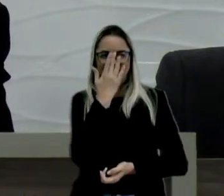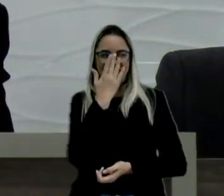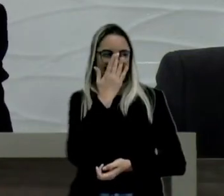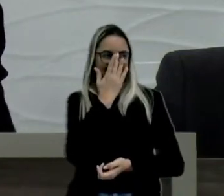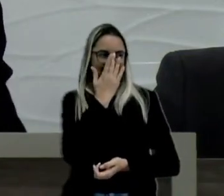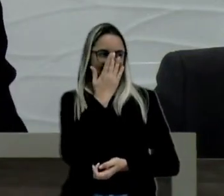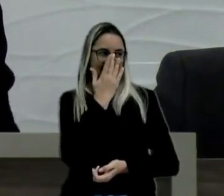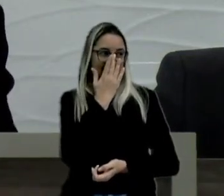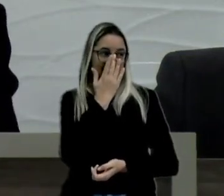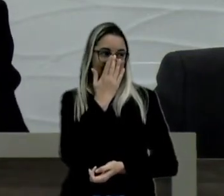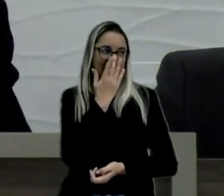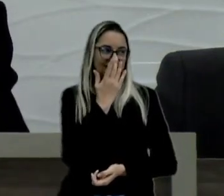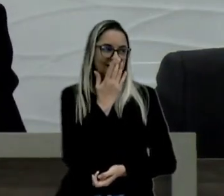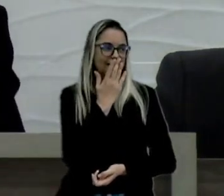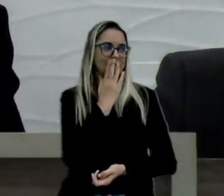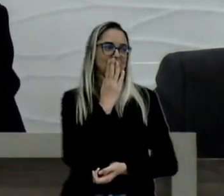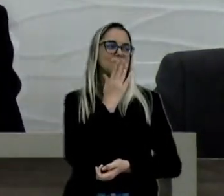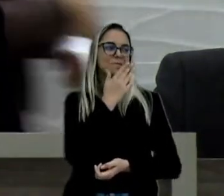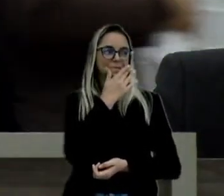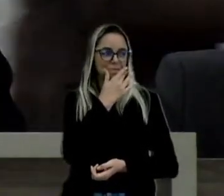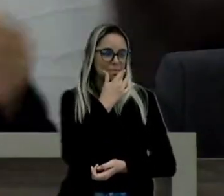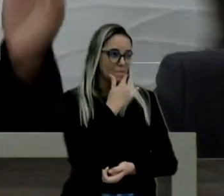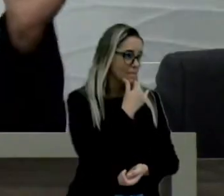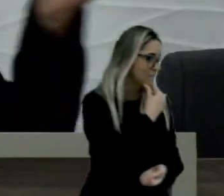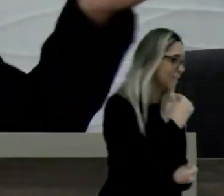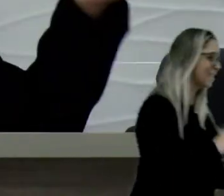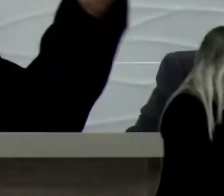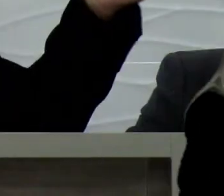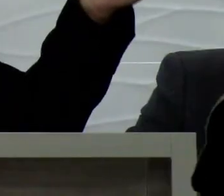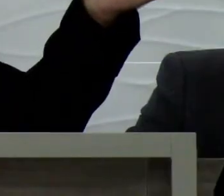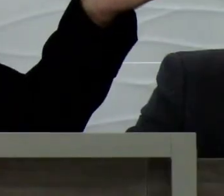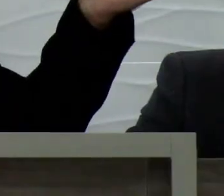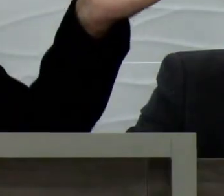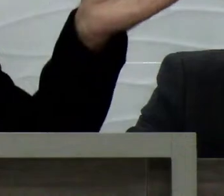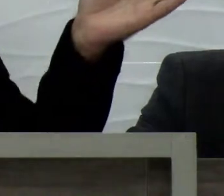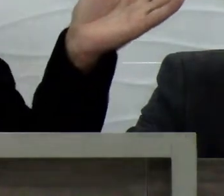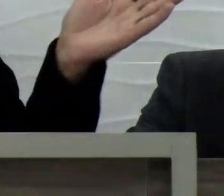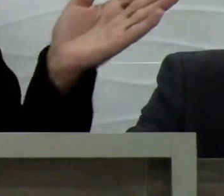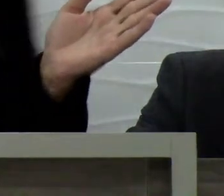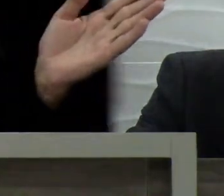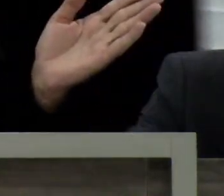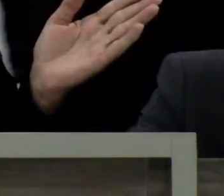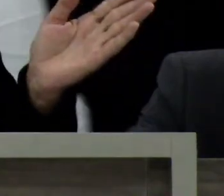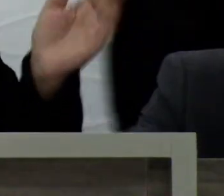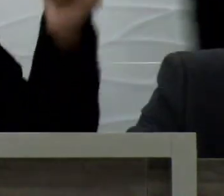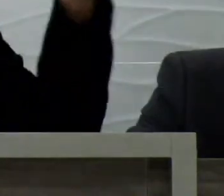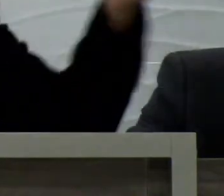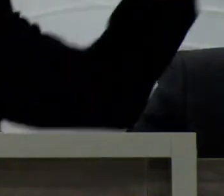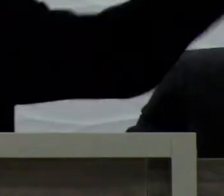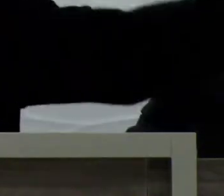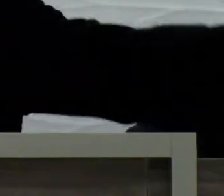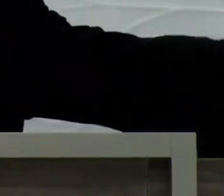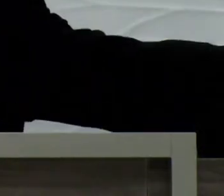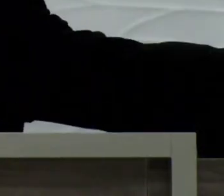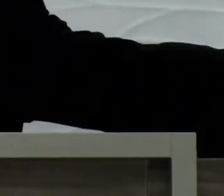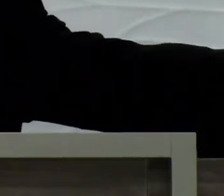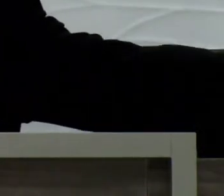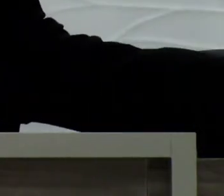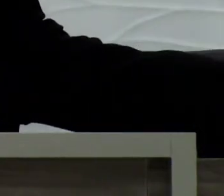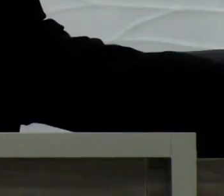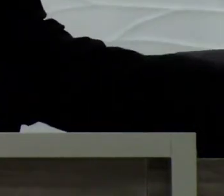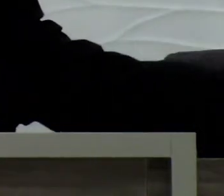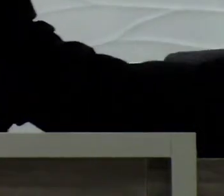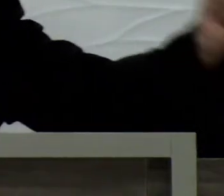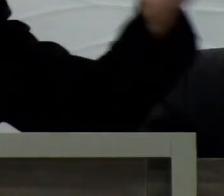entendessem tem vereador que acha que eu sou chato quando quando fiu do quem reclamou quando quando o outro